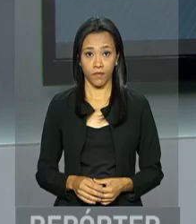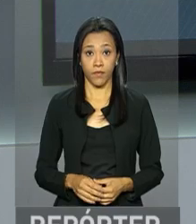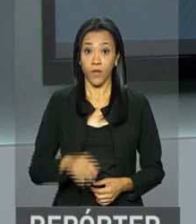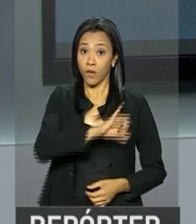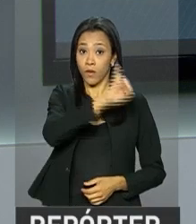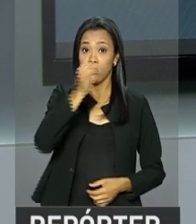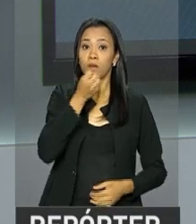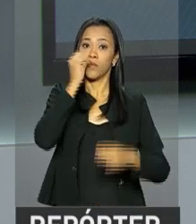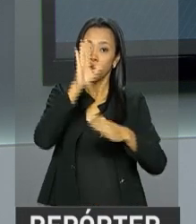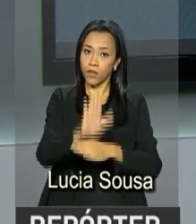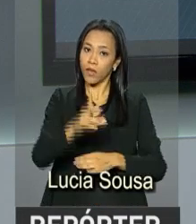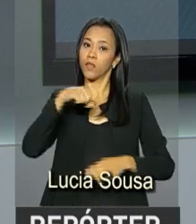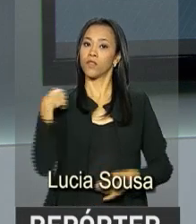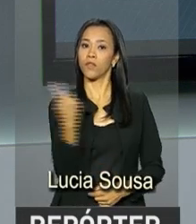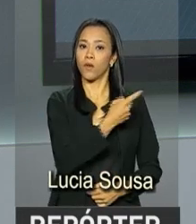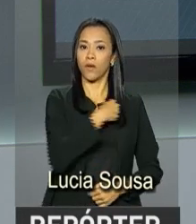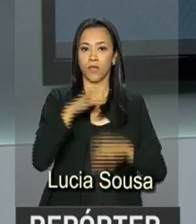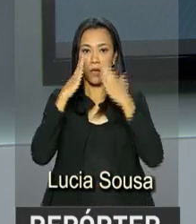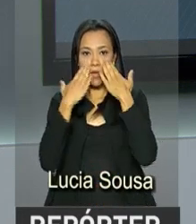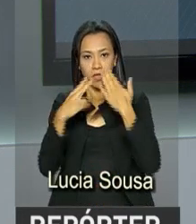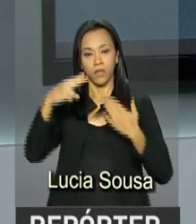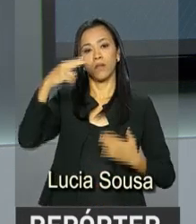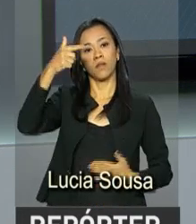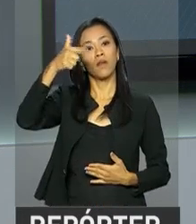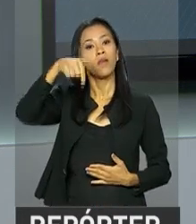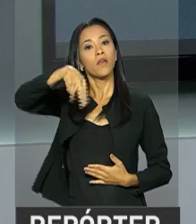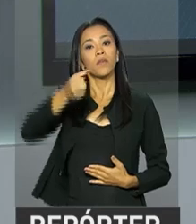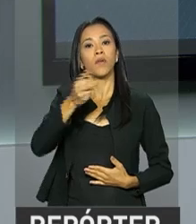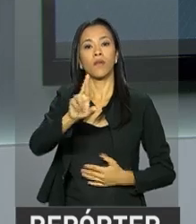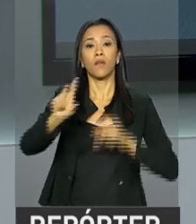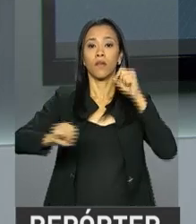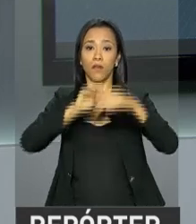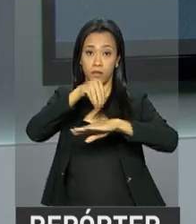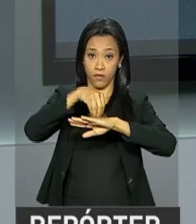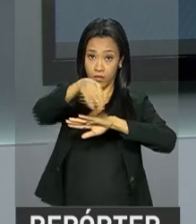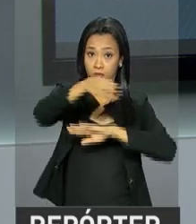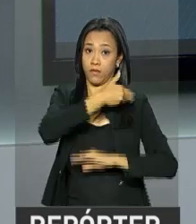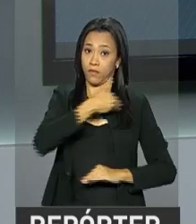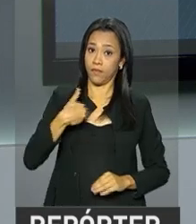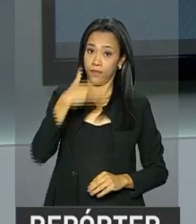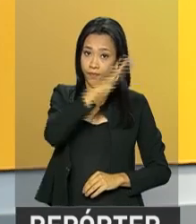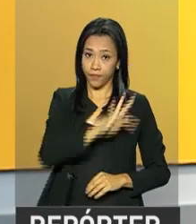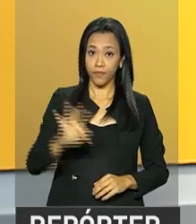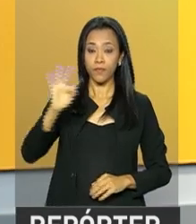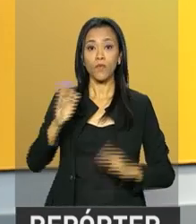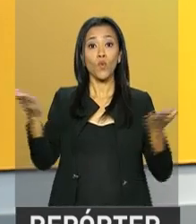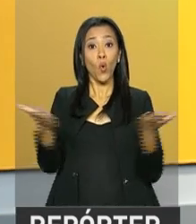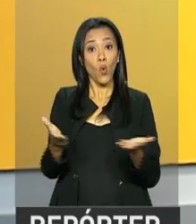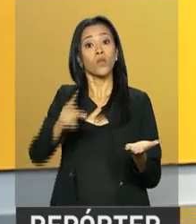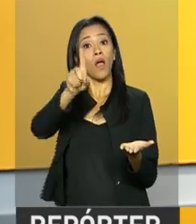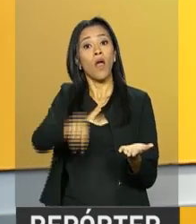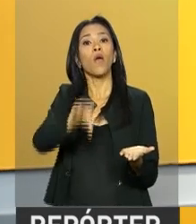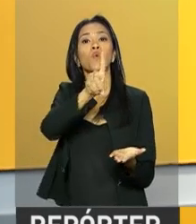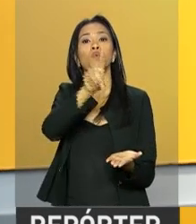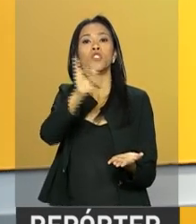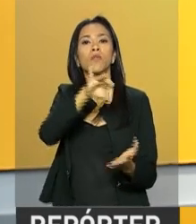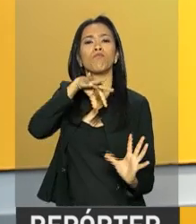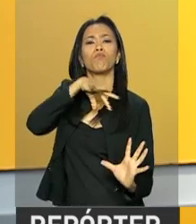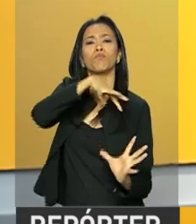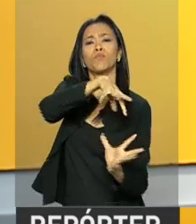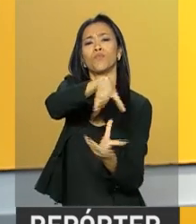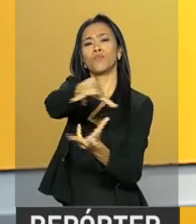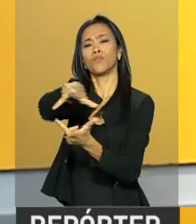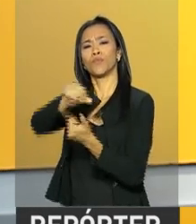Olá boa tarde estamos de volta agora com repórter NBR e as notícias do Governo Federal hoje é o dia mundial do meio